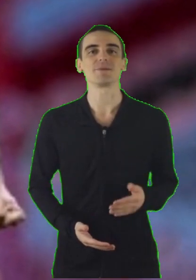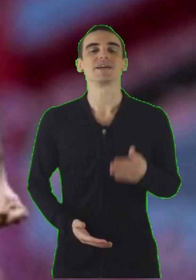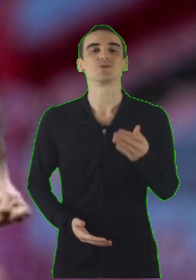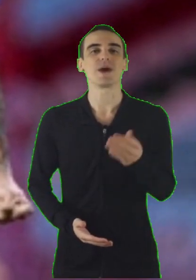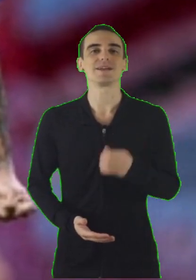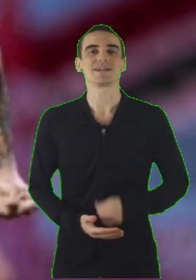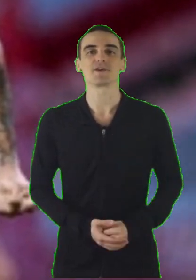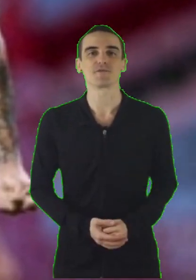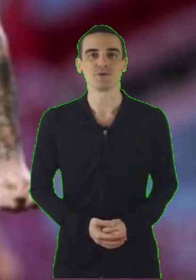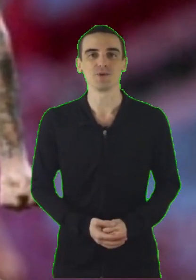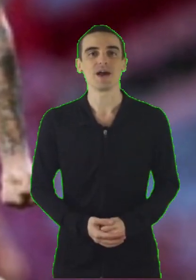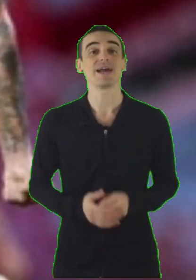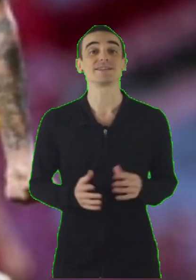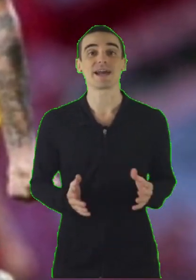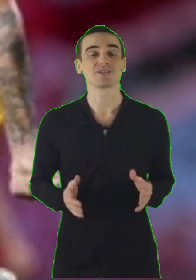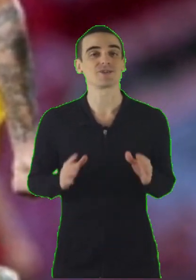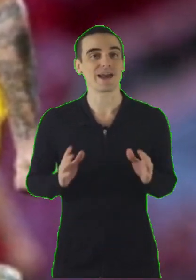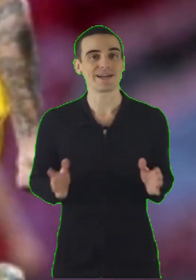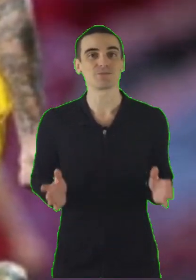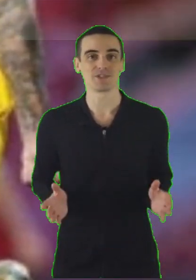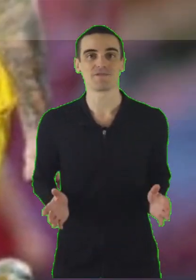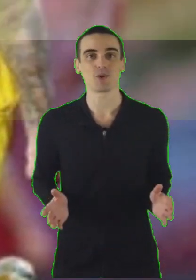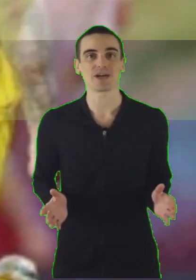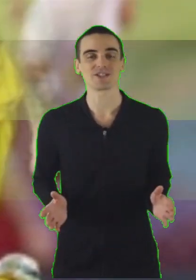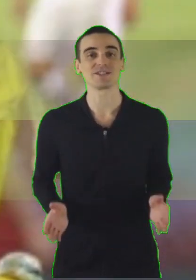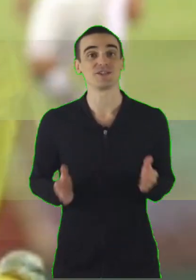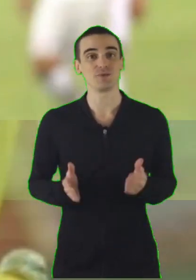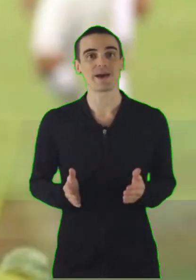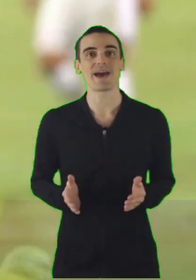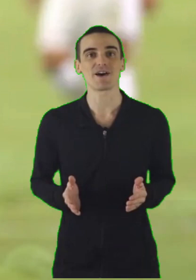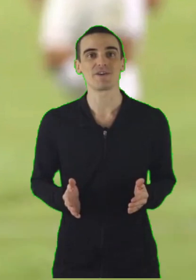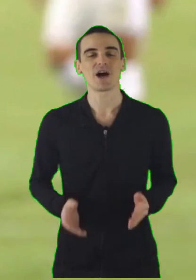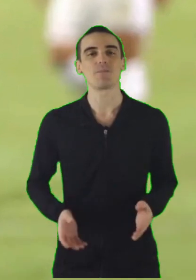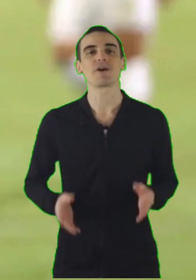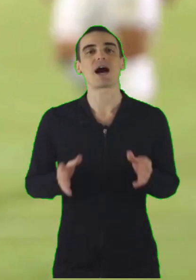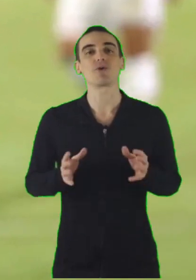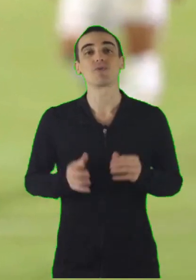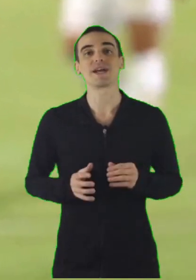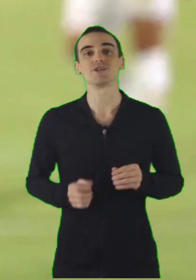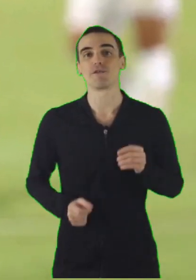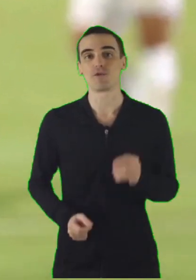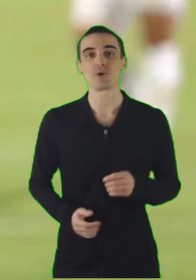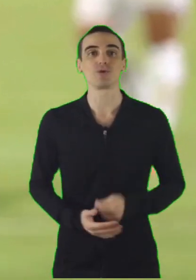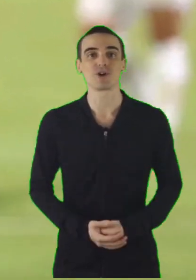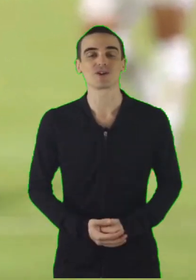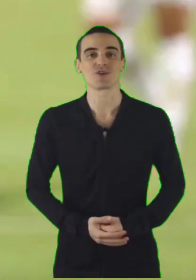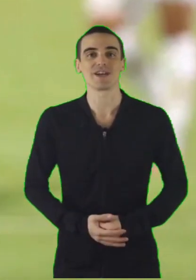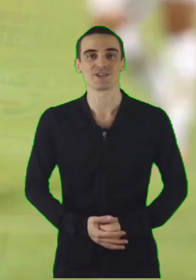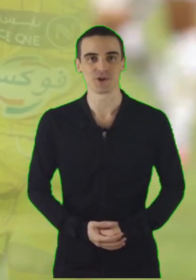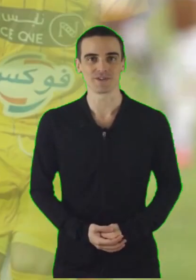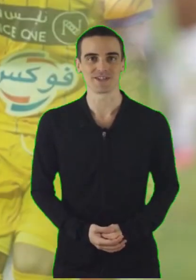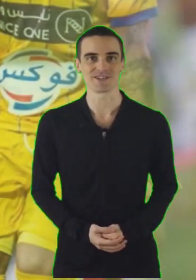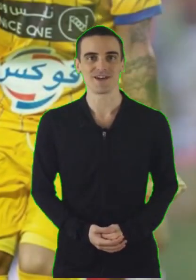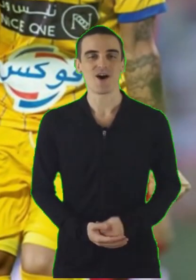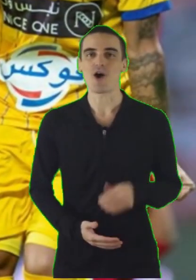pela contratação de cacu camisa 10 paraguaio que pertence ao Alto da Arábia Saudita o jogador é um dos mais destacados do time